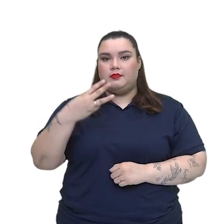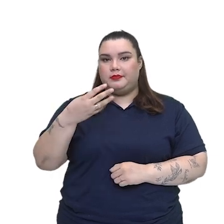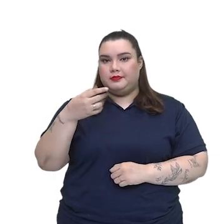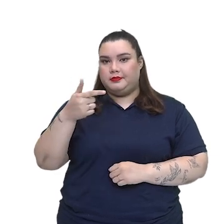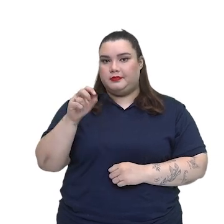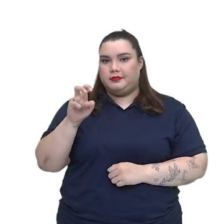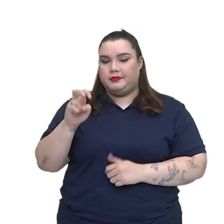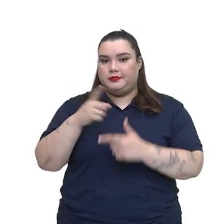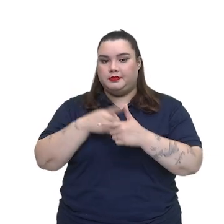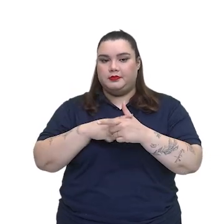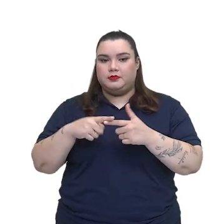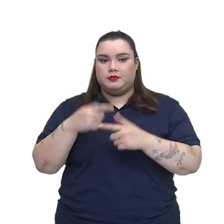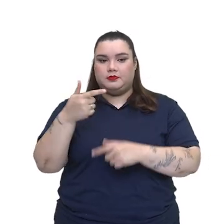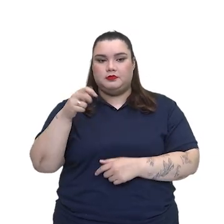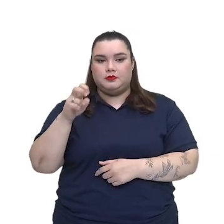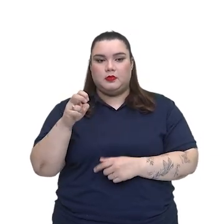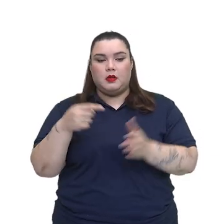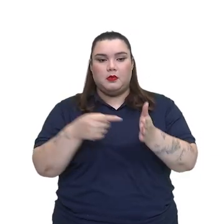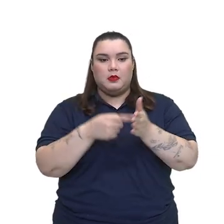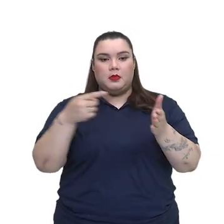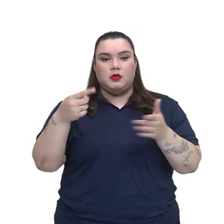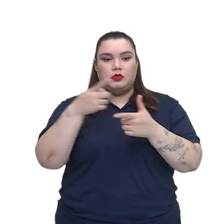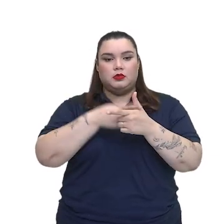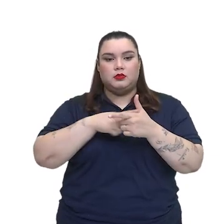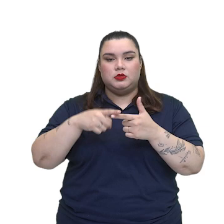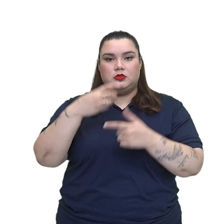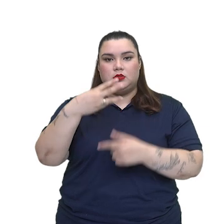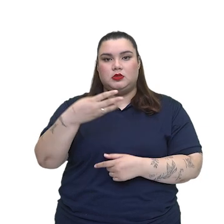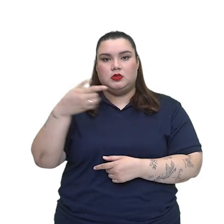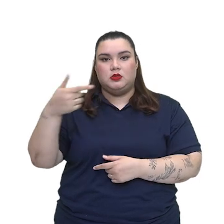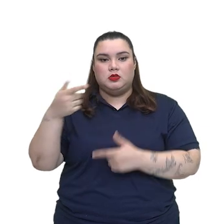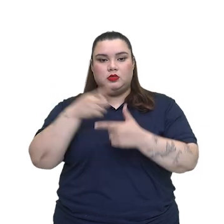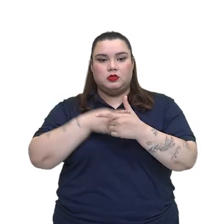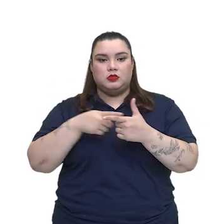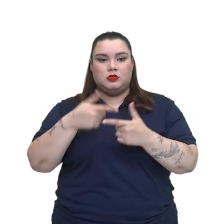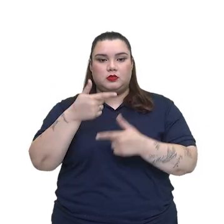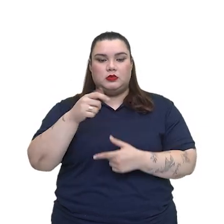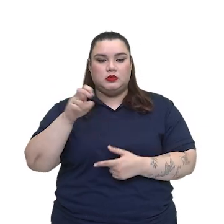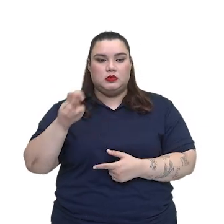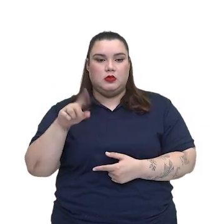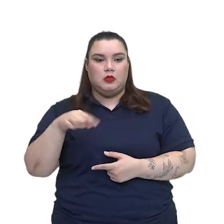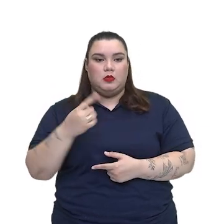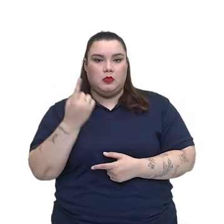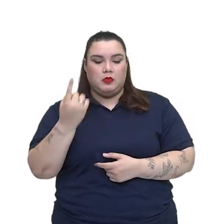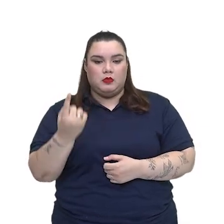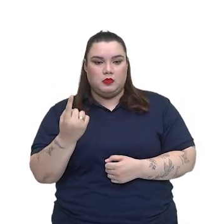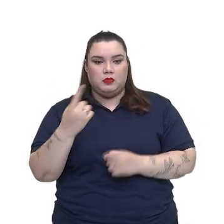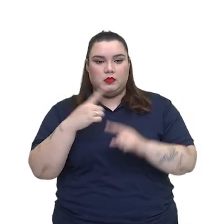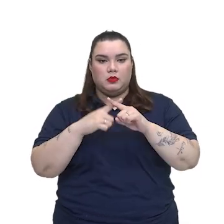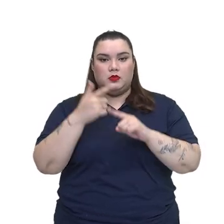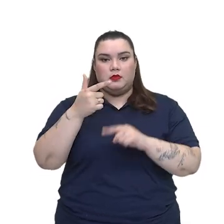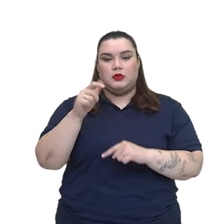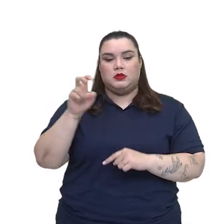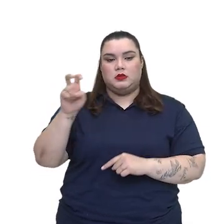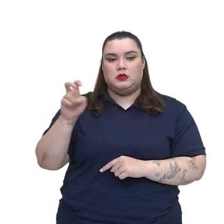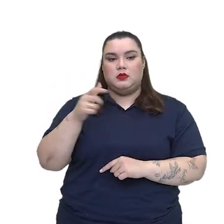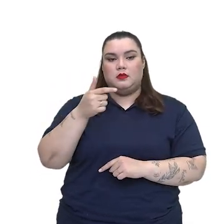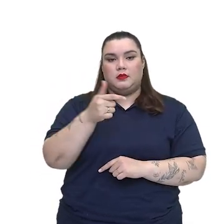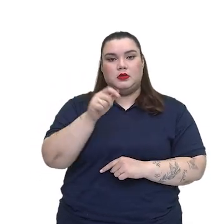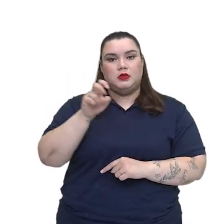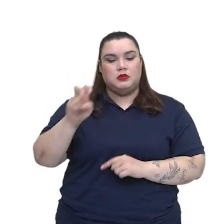325 por 25. Primeiro, a gente divide 32 por 25, que dá 1. 1 vezes